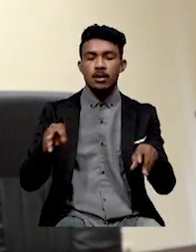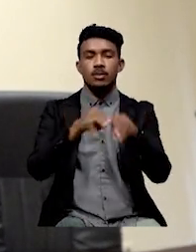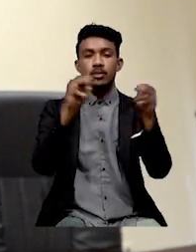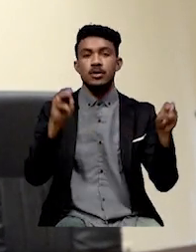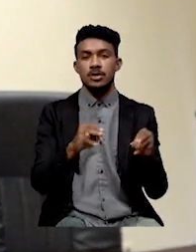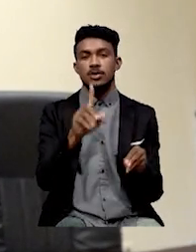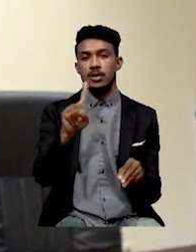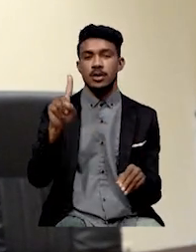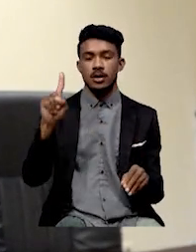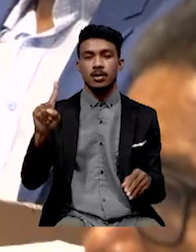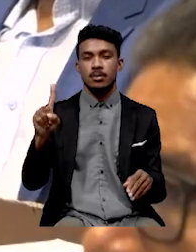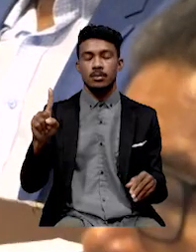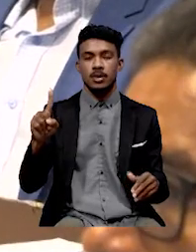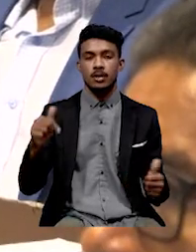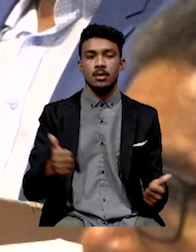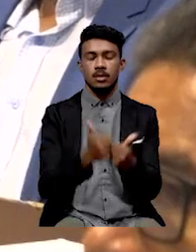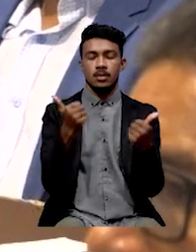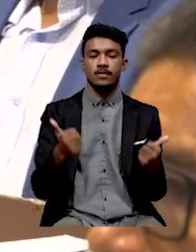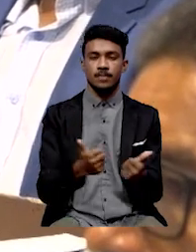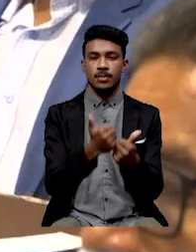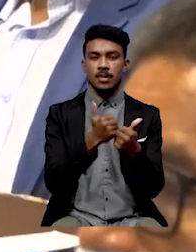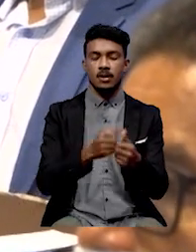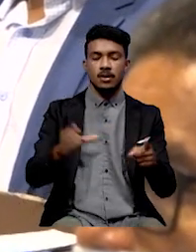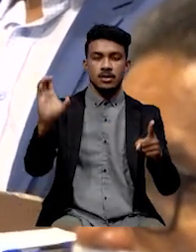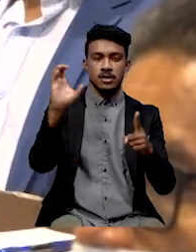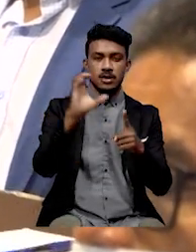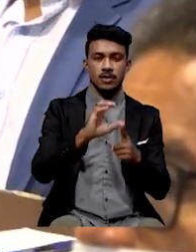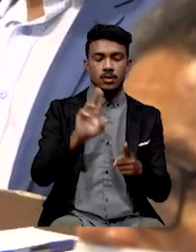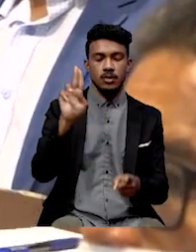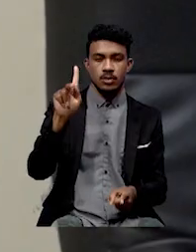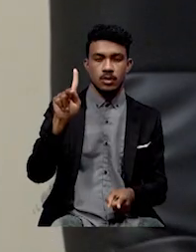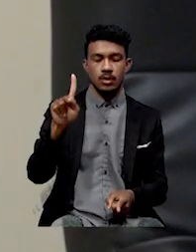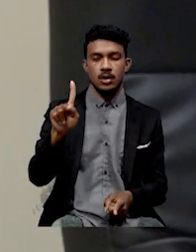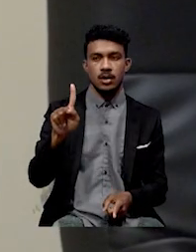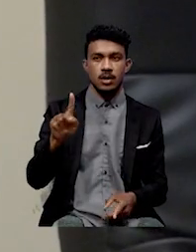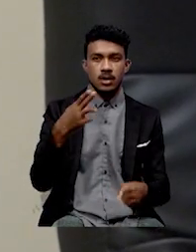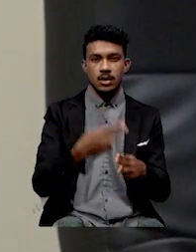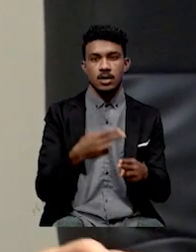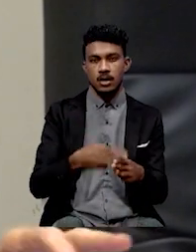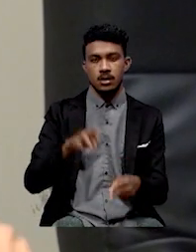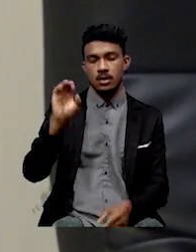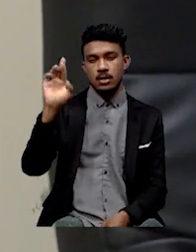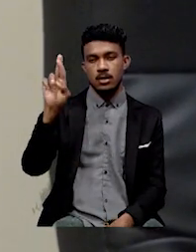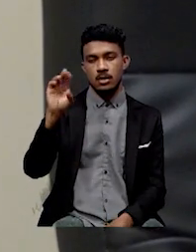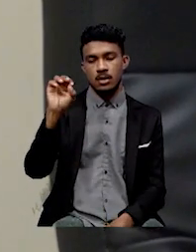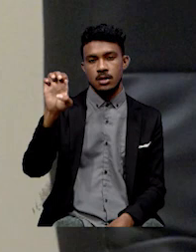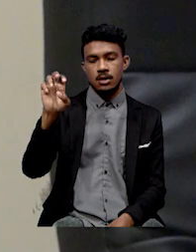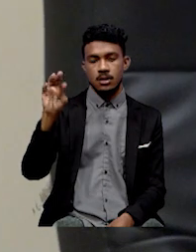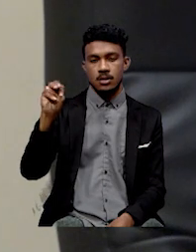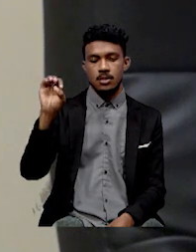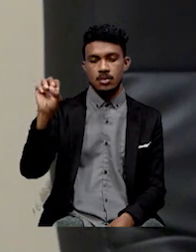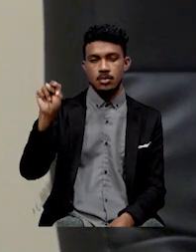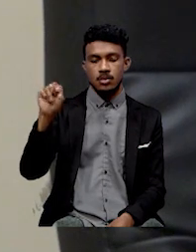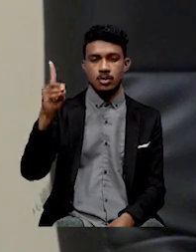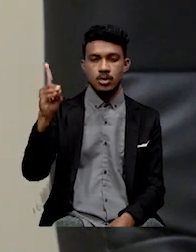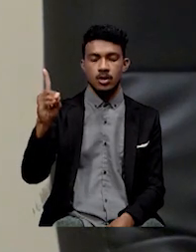mas compete malu chefe cooperação União Europeia Raymond Regada Hateten durante ne halo ona rehabilitação ba